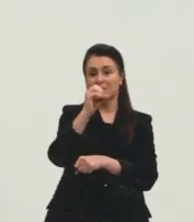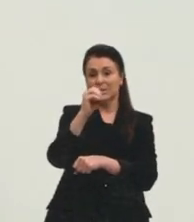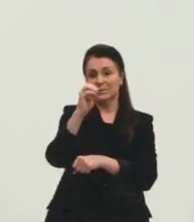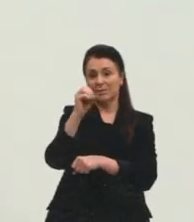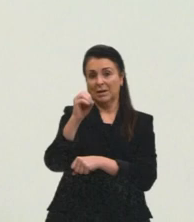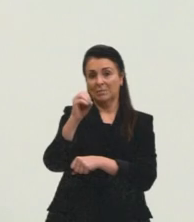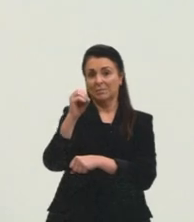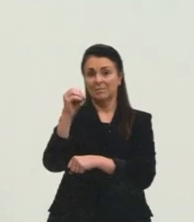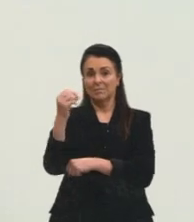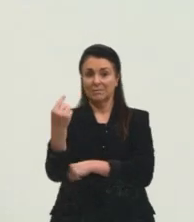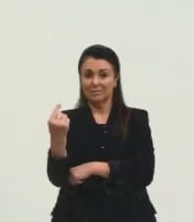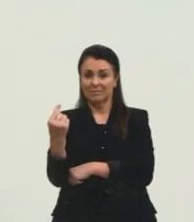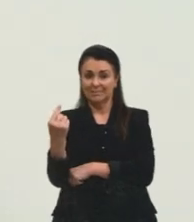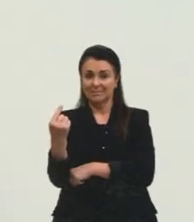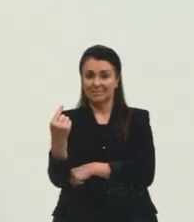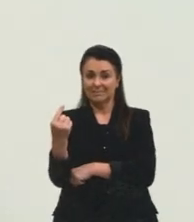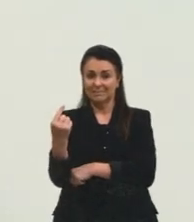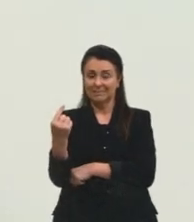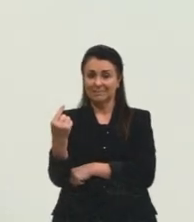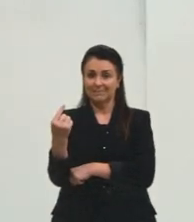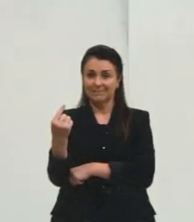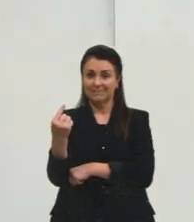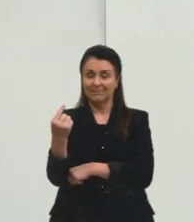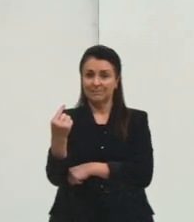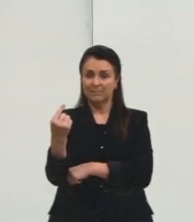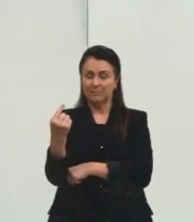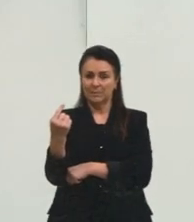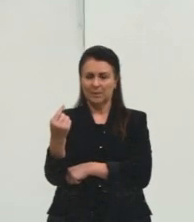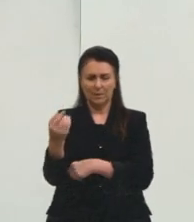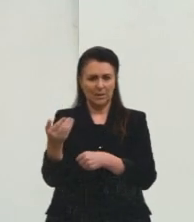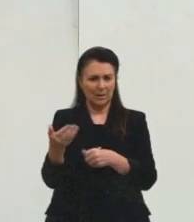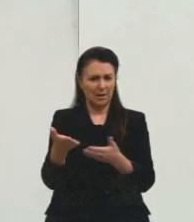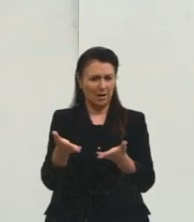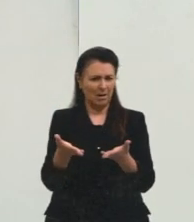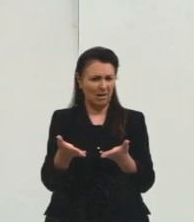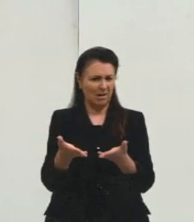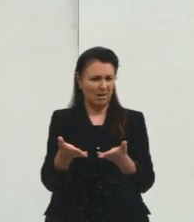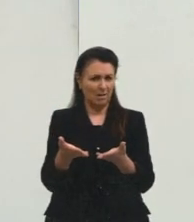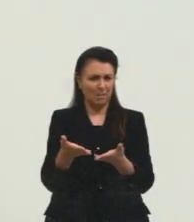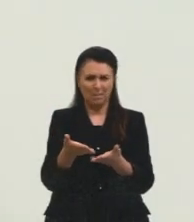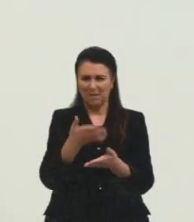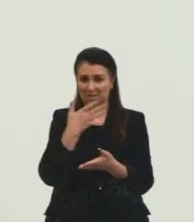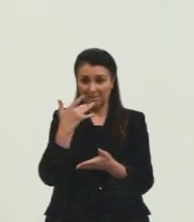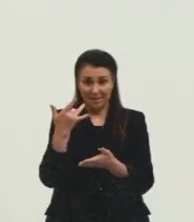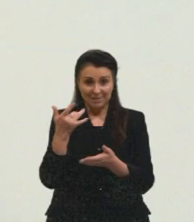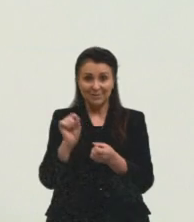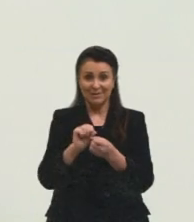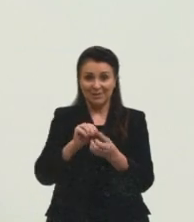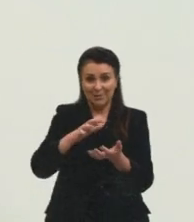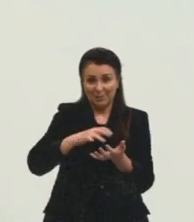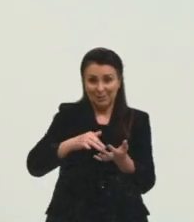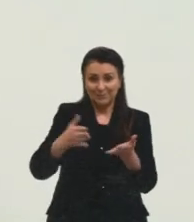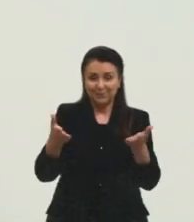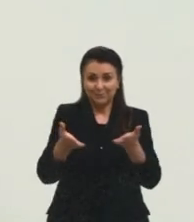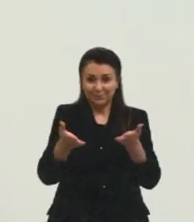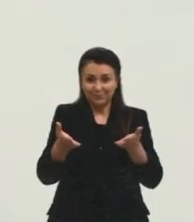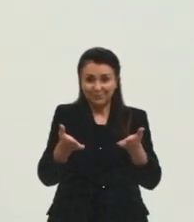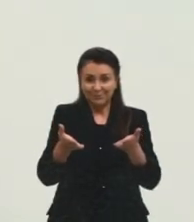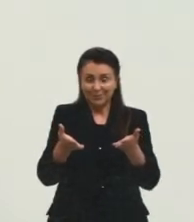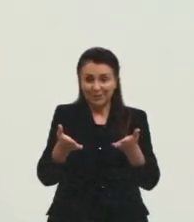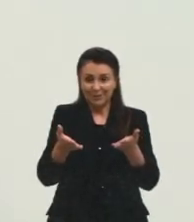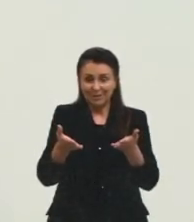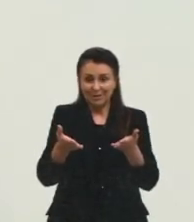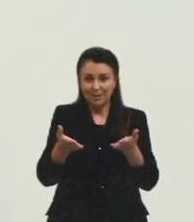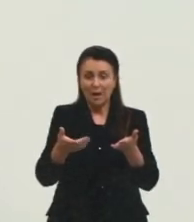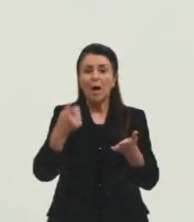0,00001 tá ficou mais fácil da gente fazer agora conta mais fácil claro né gente